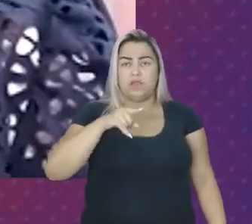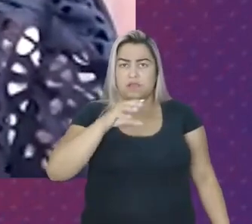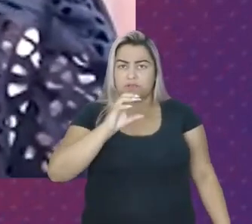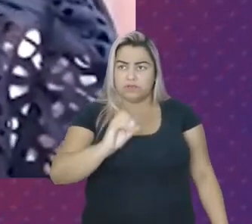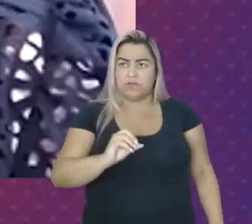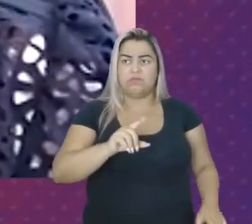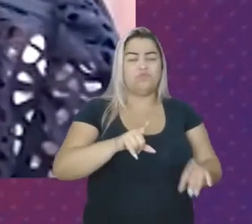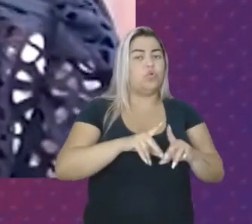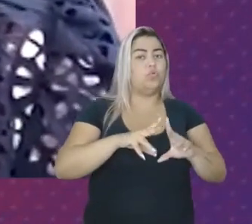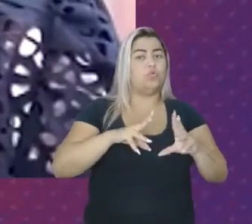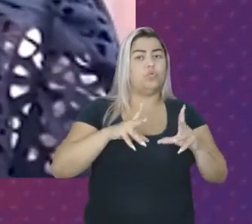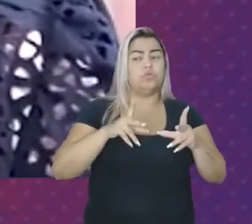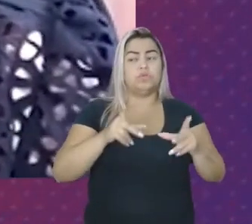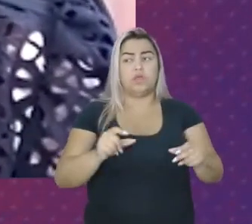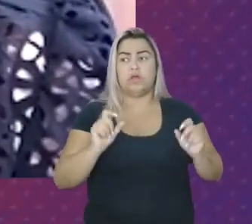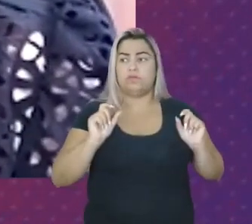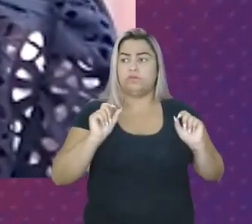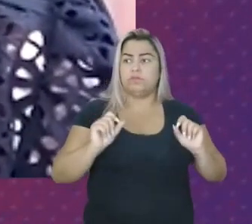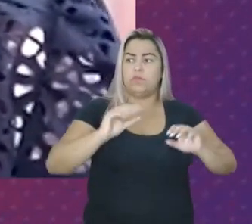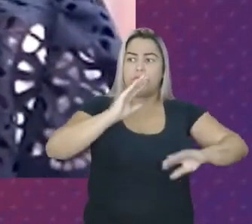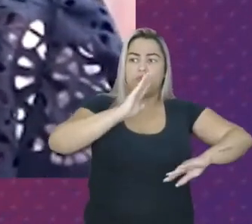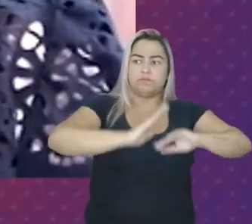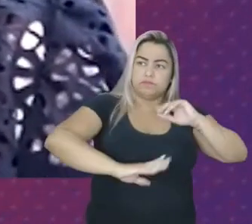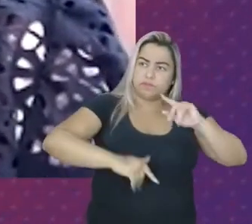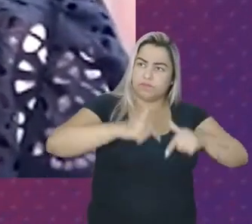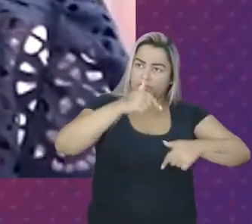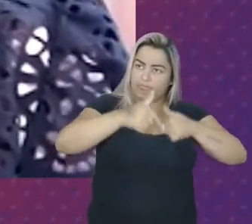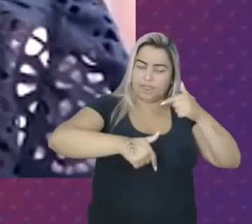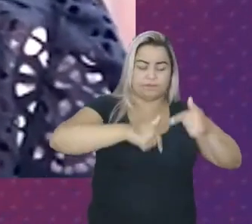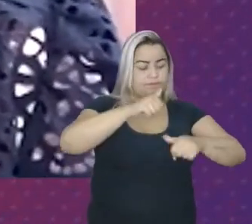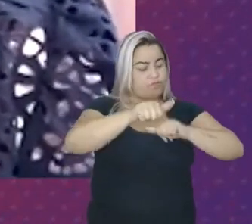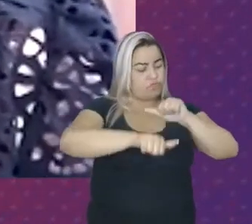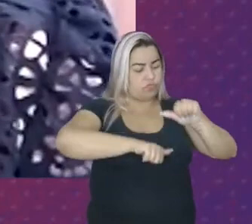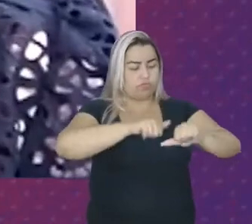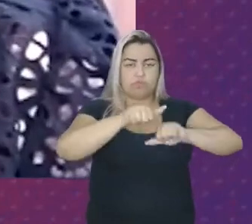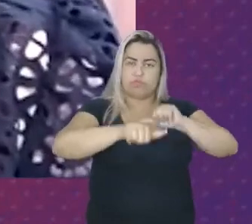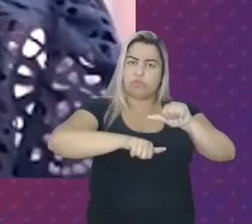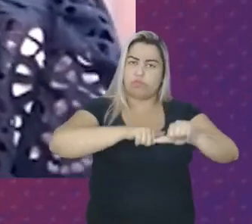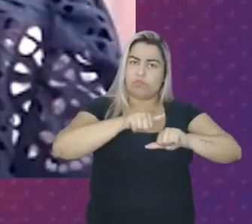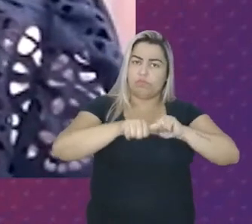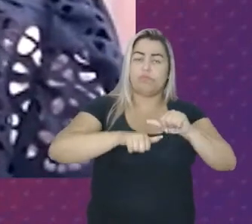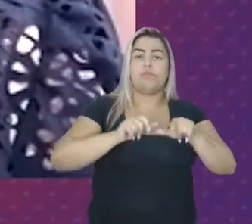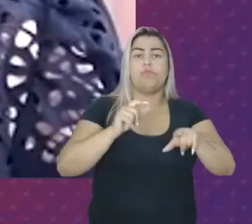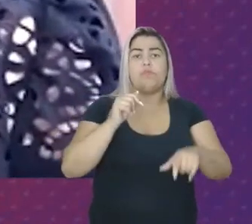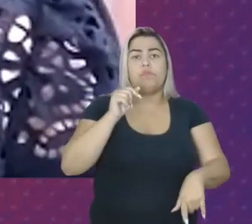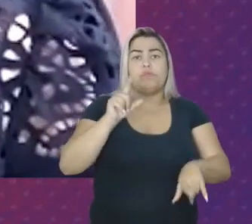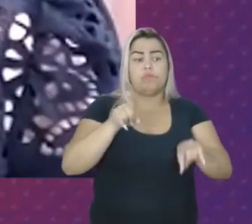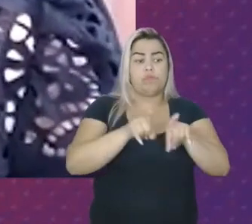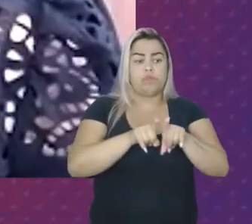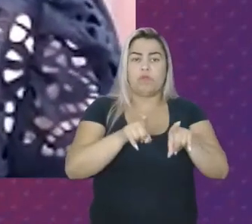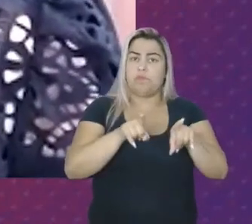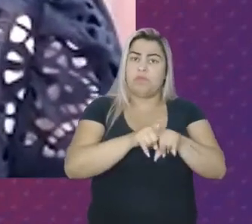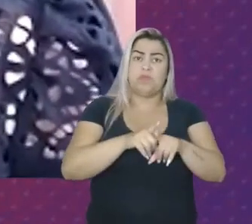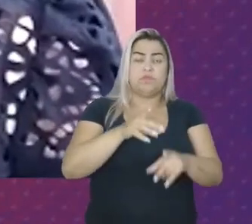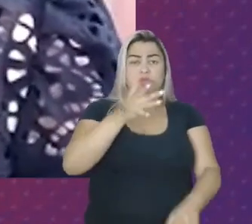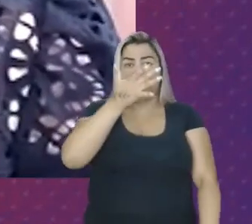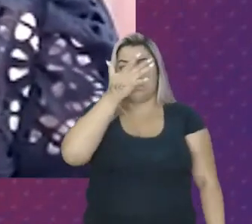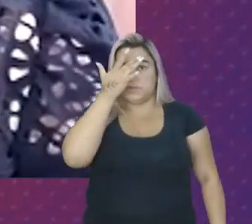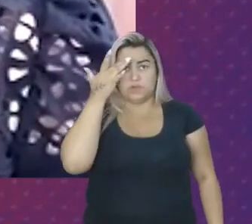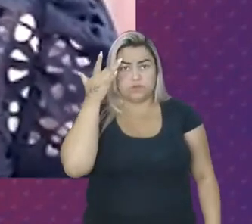sem nenhuma condição de trabalho. Mudou a concepção também de que muitas